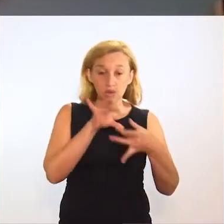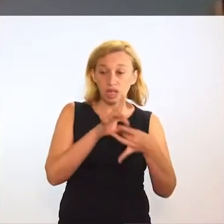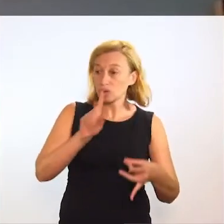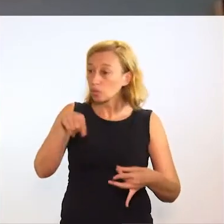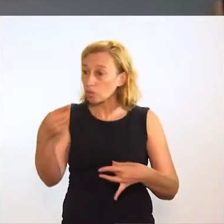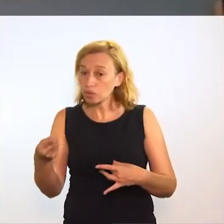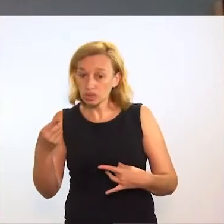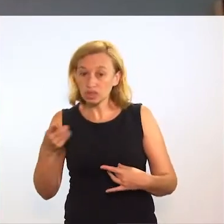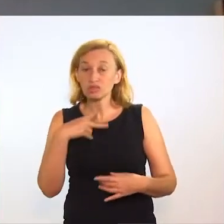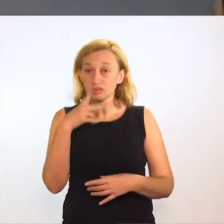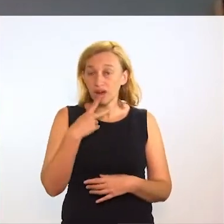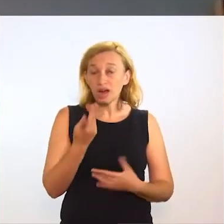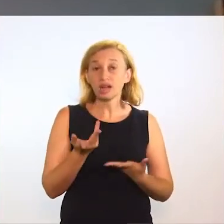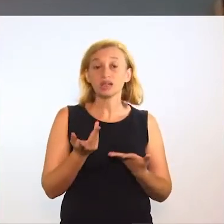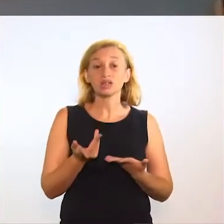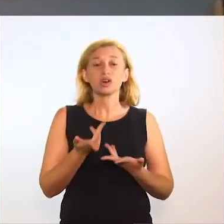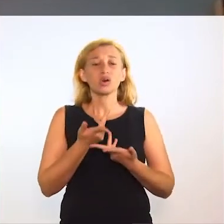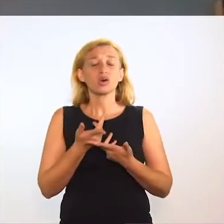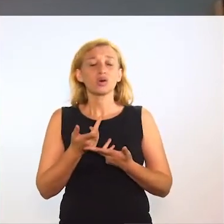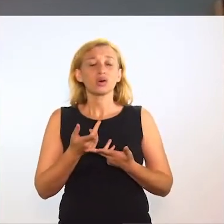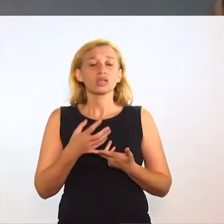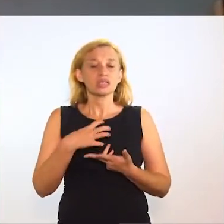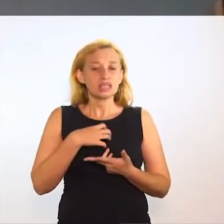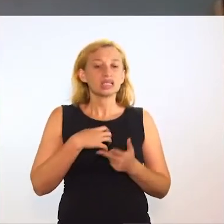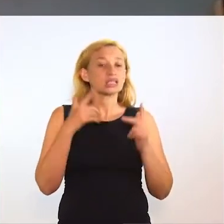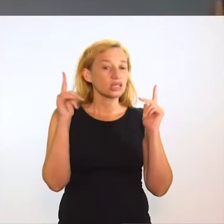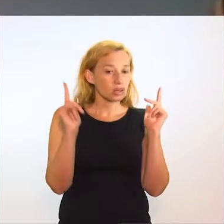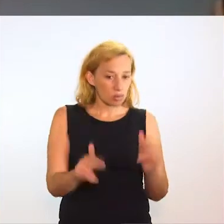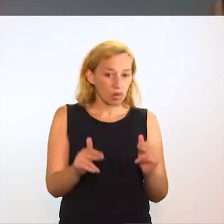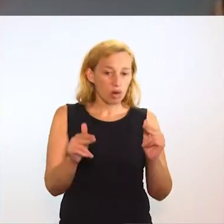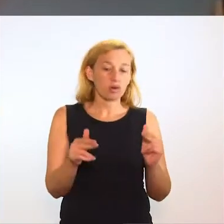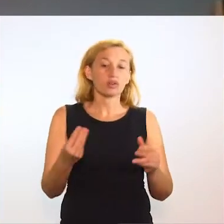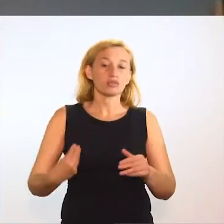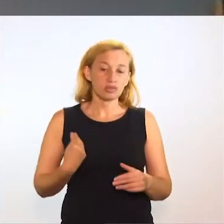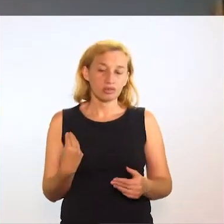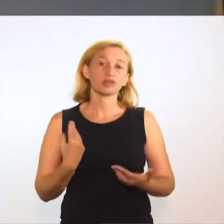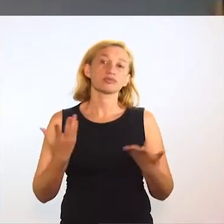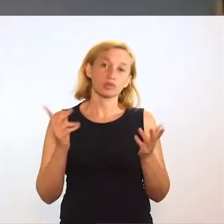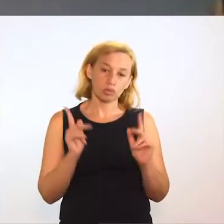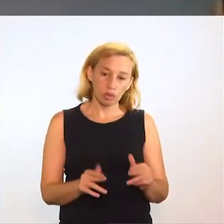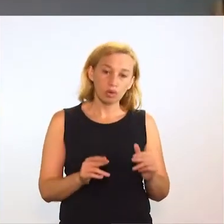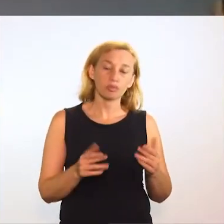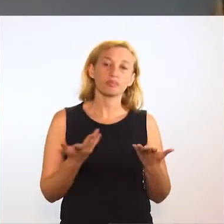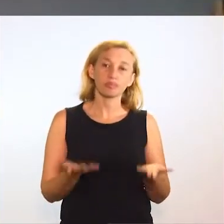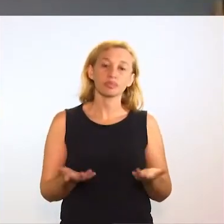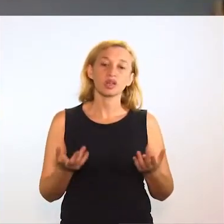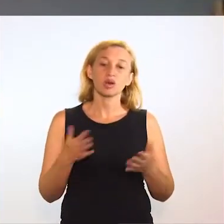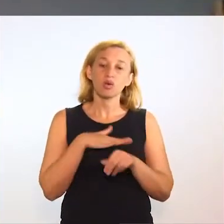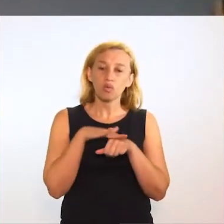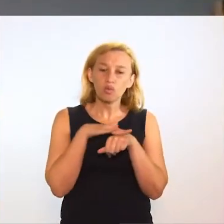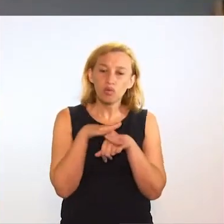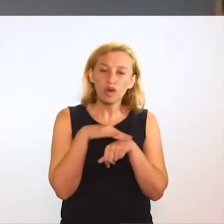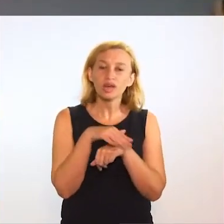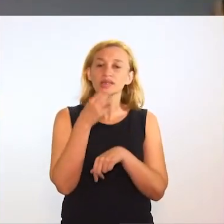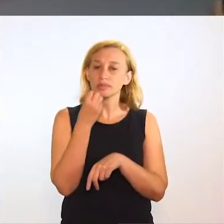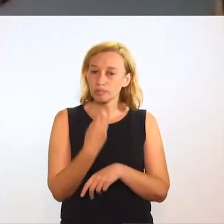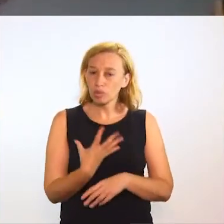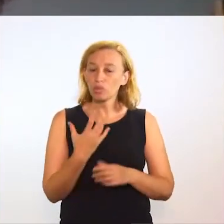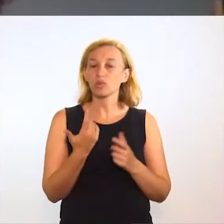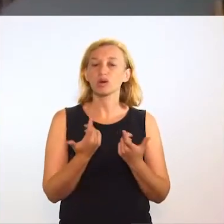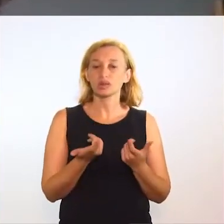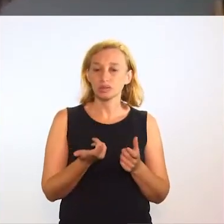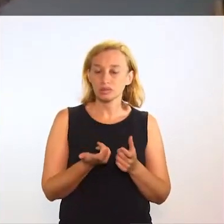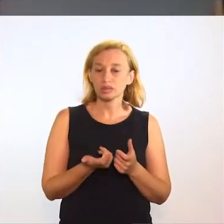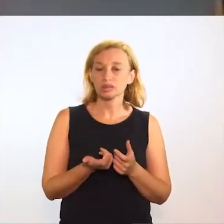da fala de vocês se conecta com coisas que outras pessoas também estão atravessando e vivendo. Acho que foi uma conversa assim